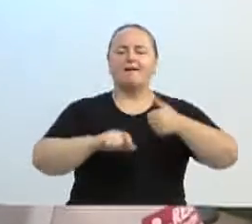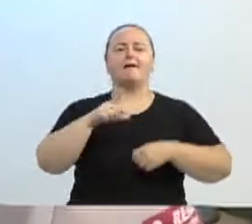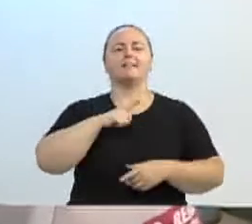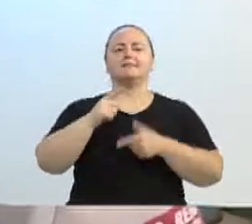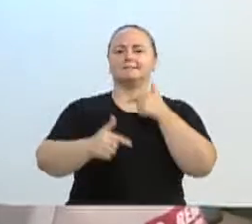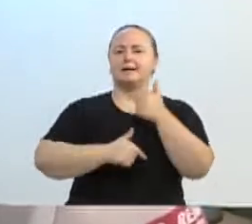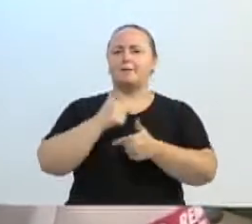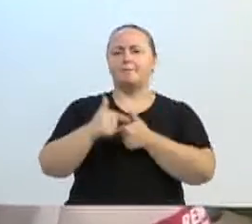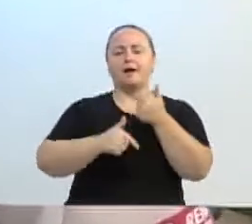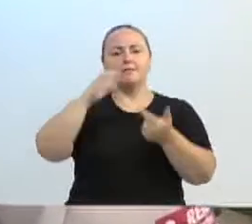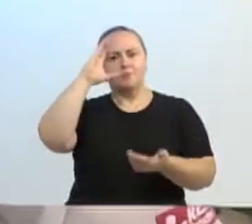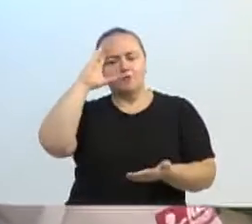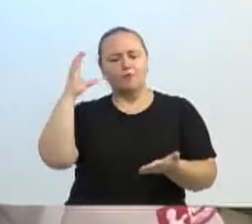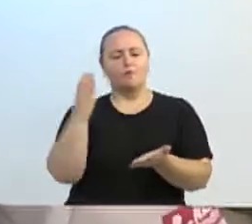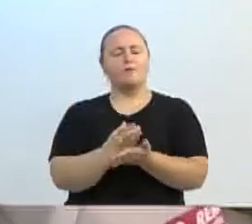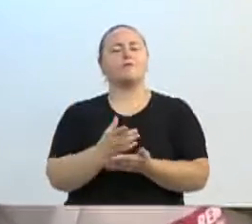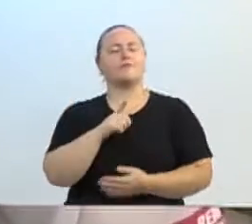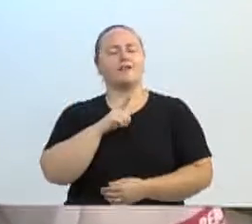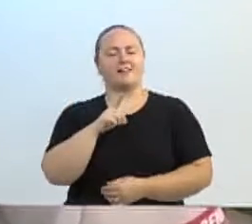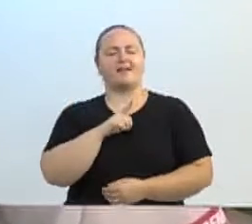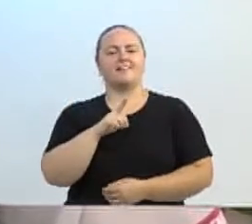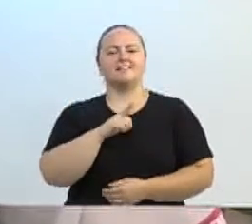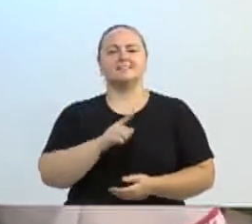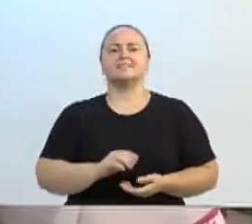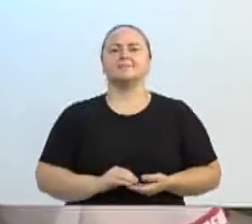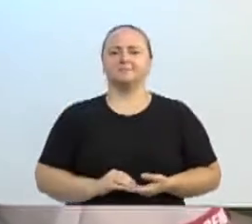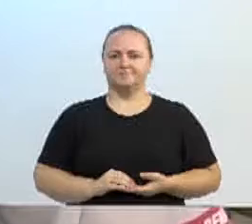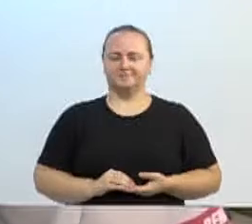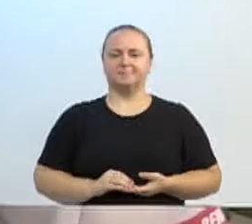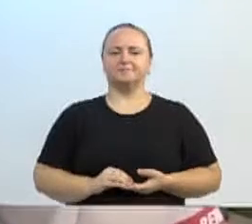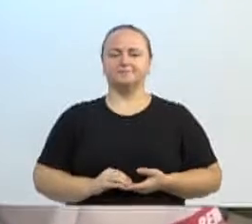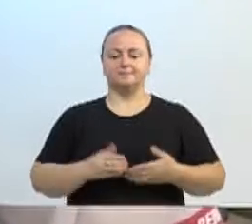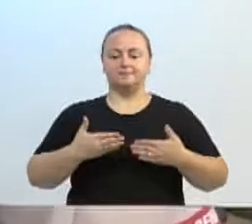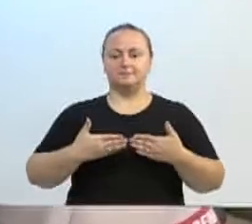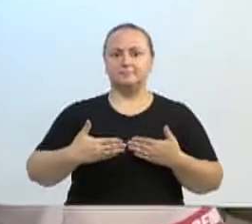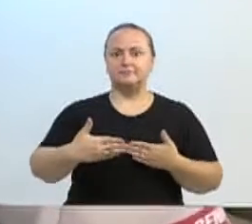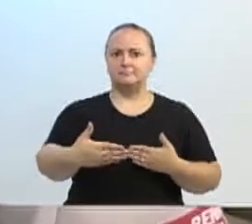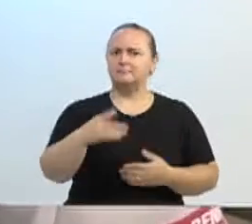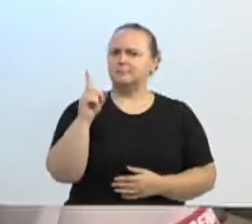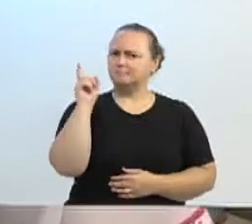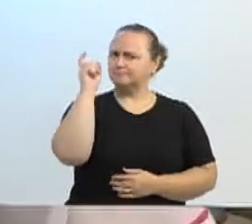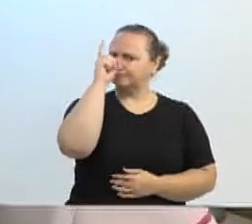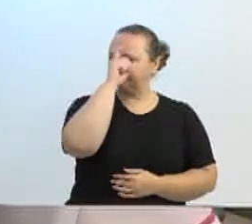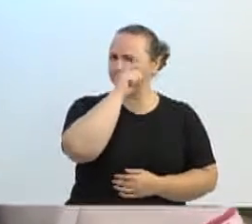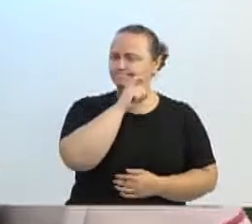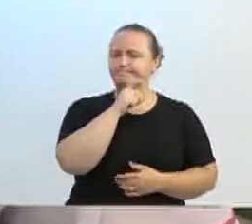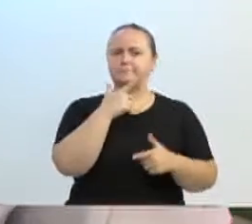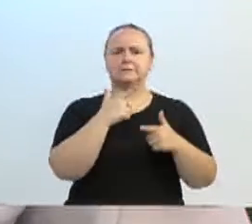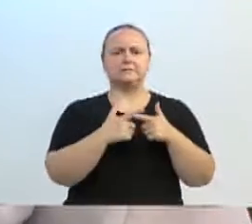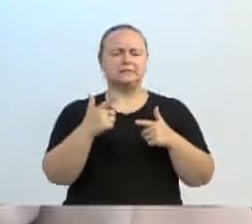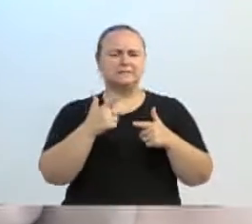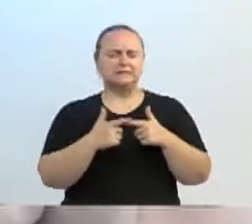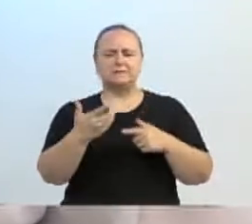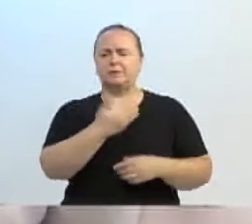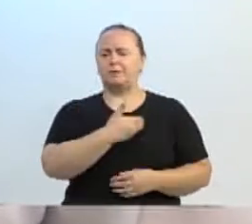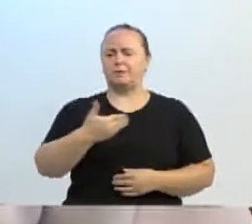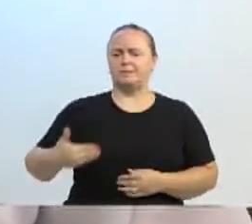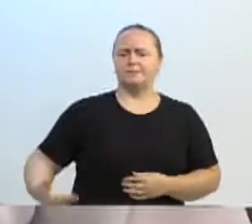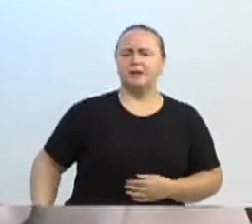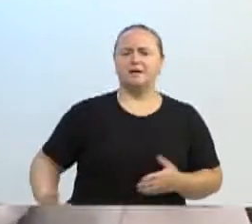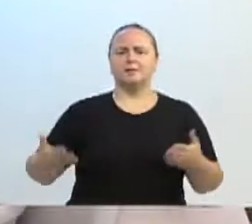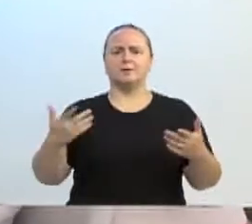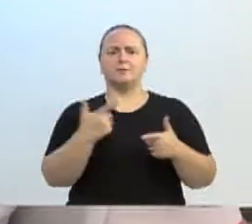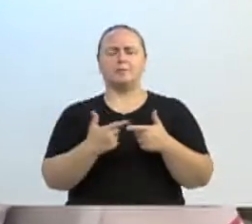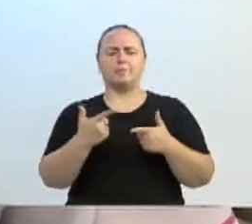mercado também, né? E diante de tantas dificuldades que a gente passa, crises de governo, crises financeiras,